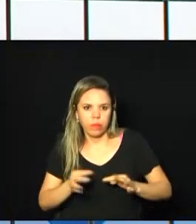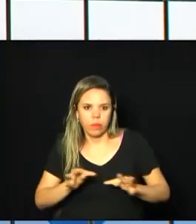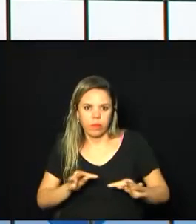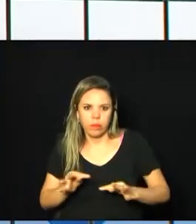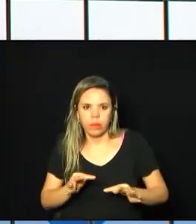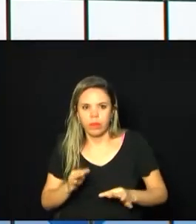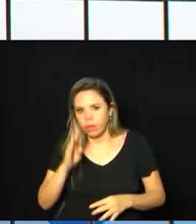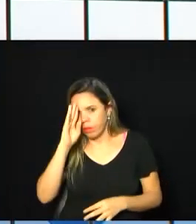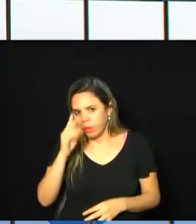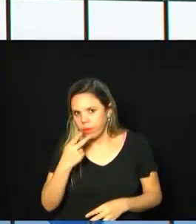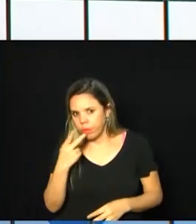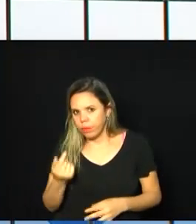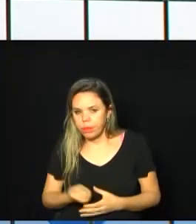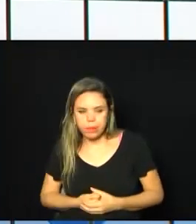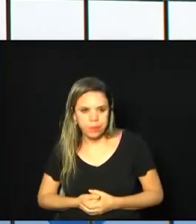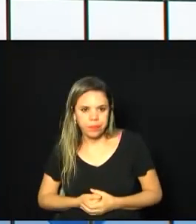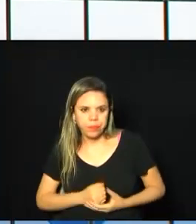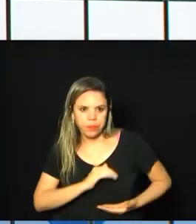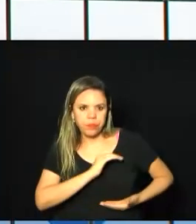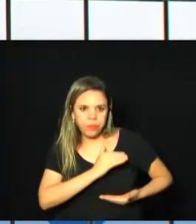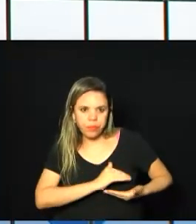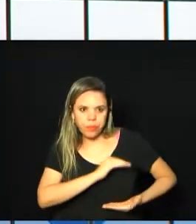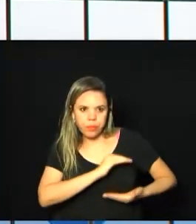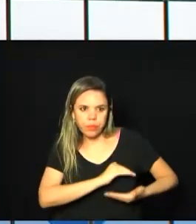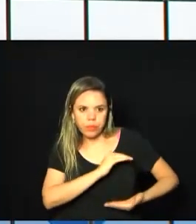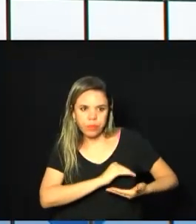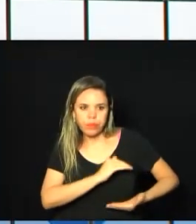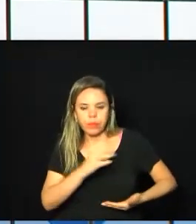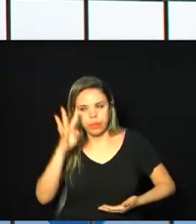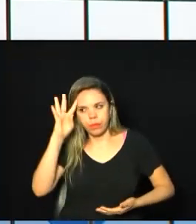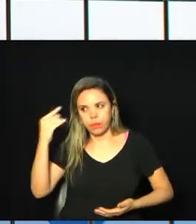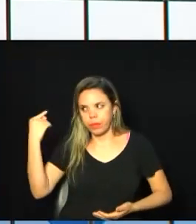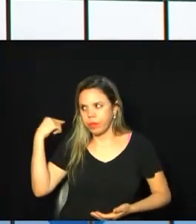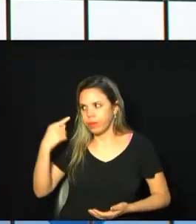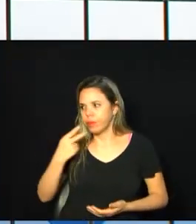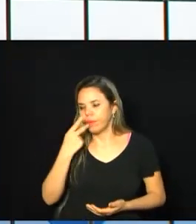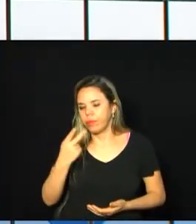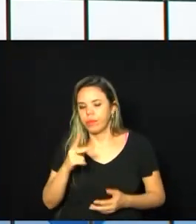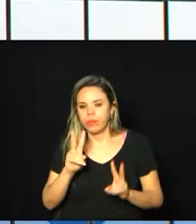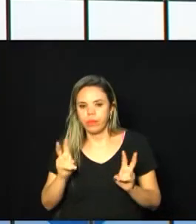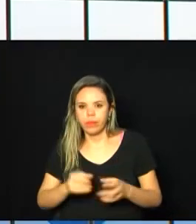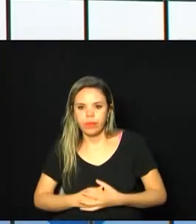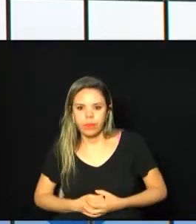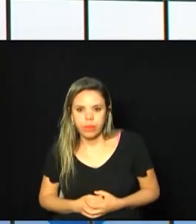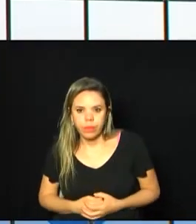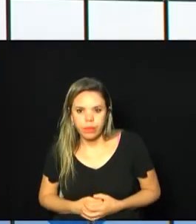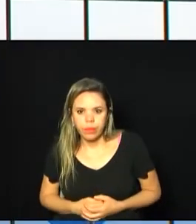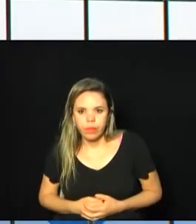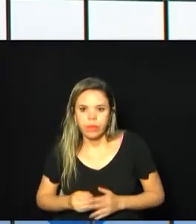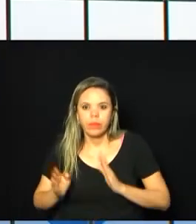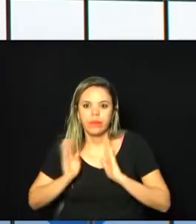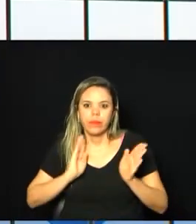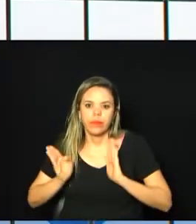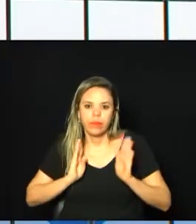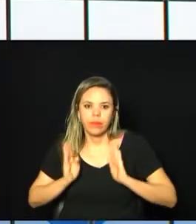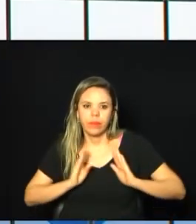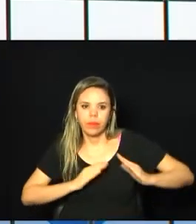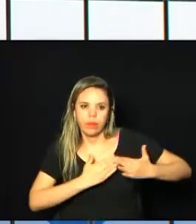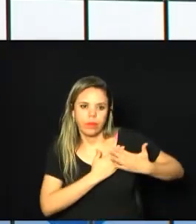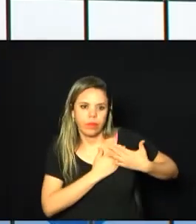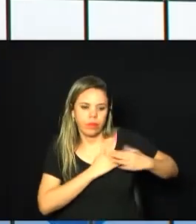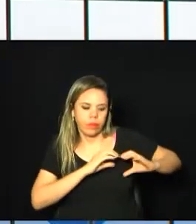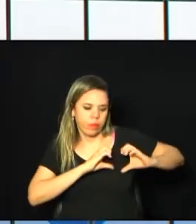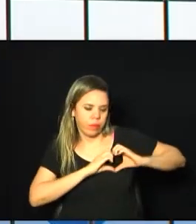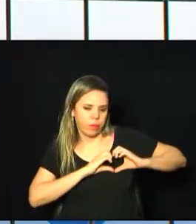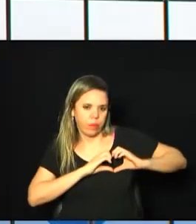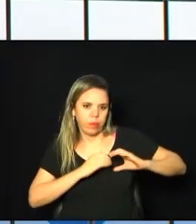gente destaca aqui a mamografia. A gente falou na quarta-feira a respeito da Carreta do Amor, que estava aqui